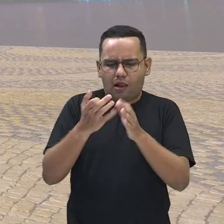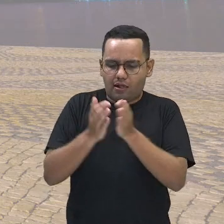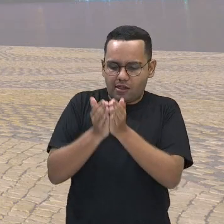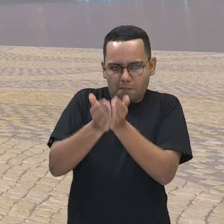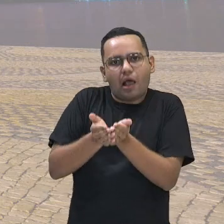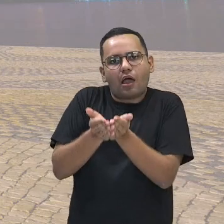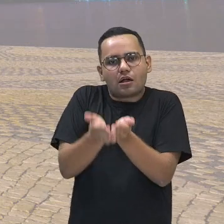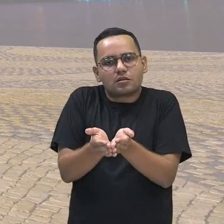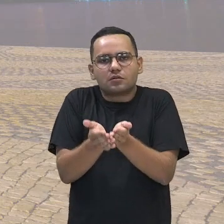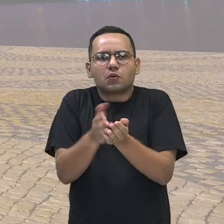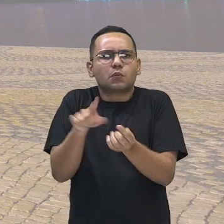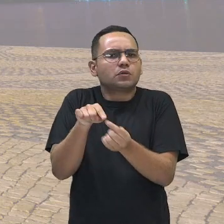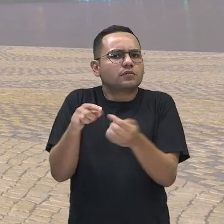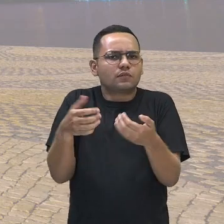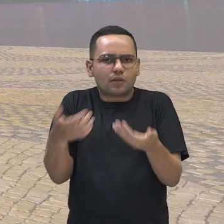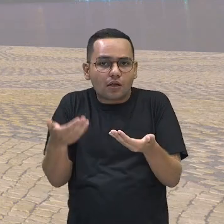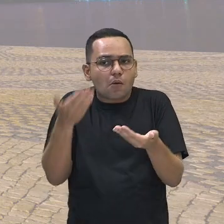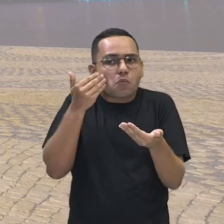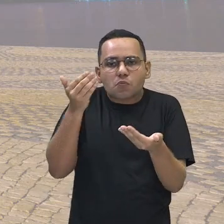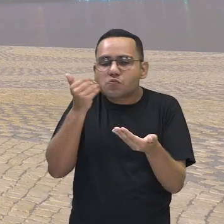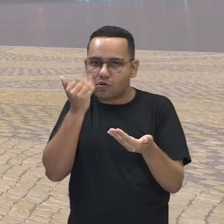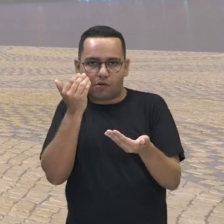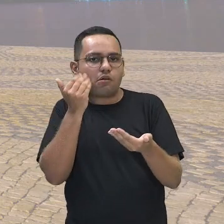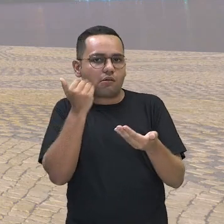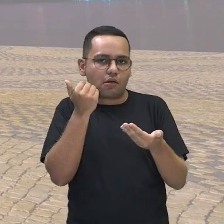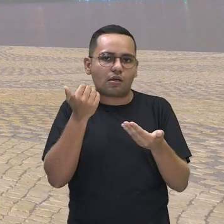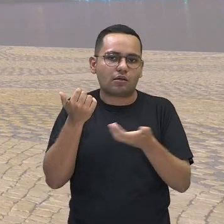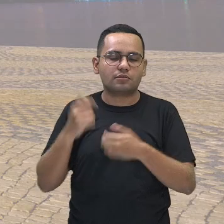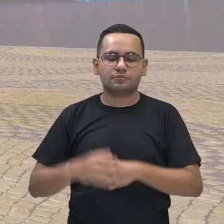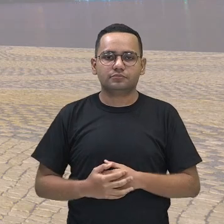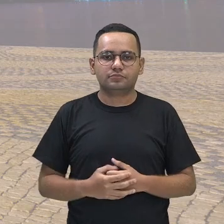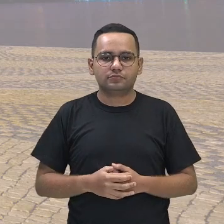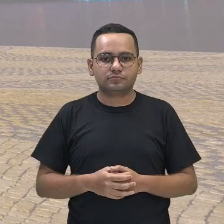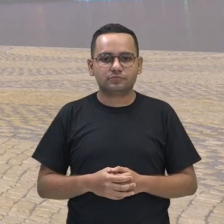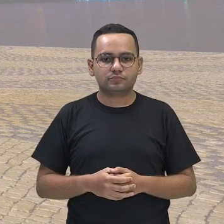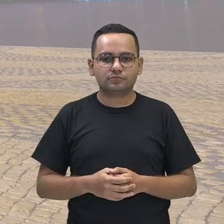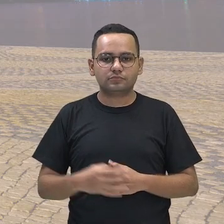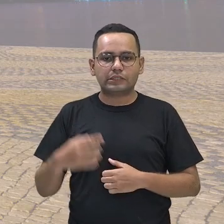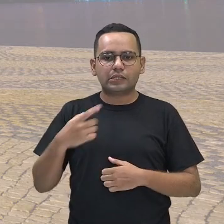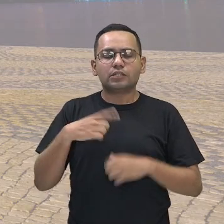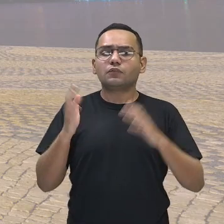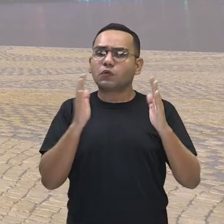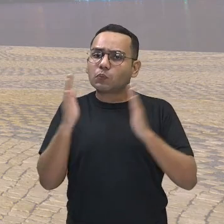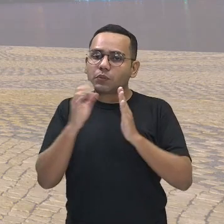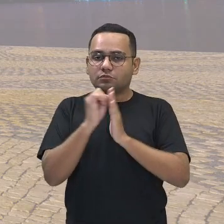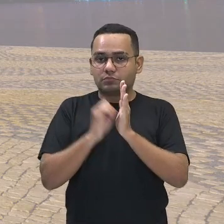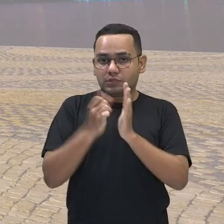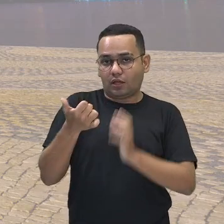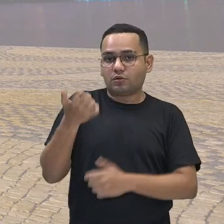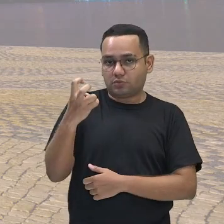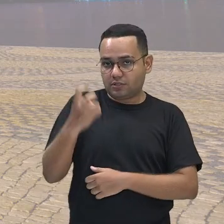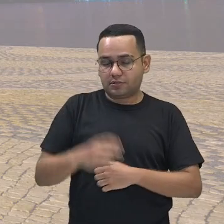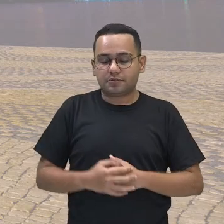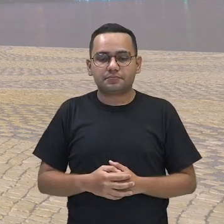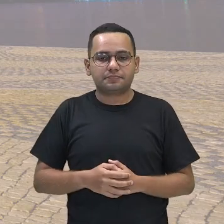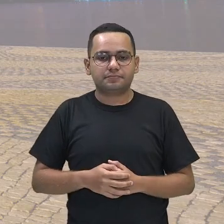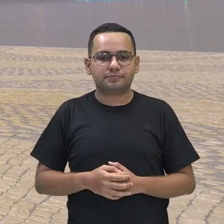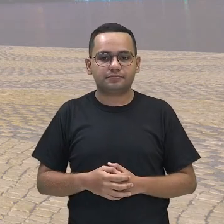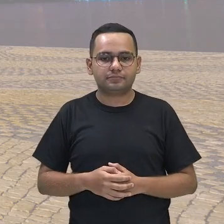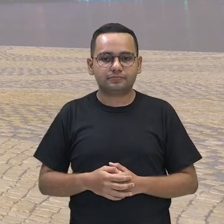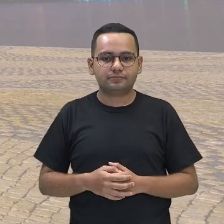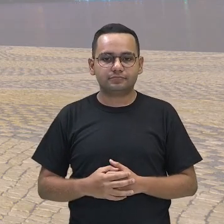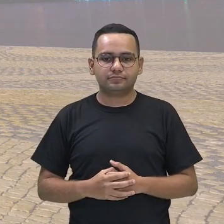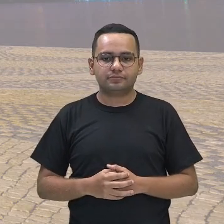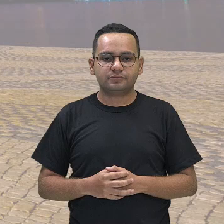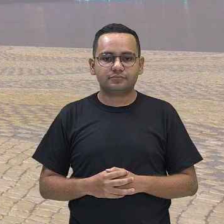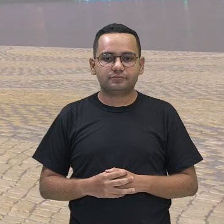de poder explorar o Oceano Atlântico. Ocorreram a partir do século XV. E nesse momento também vamos observar